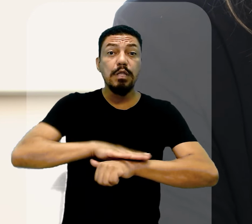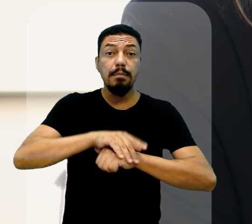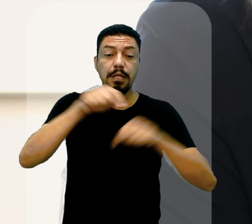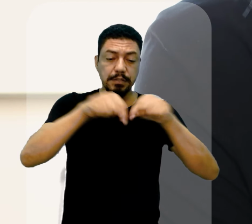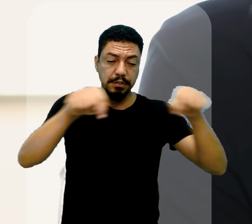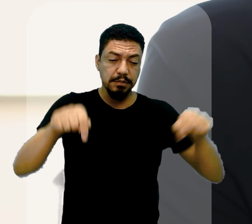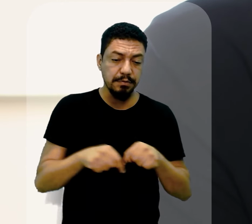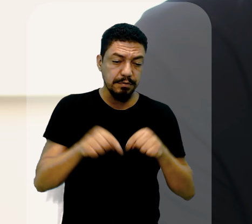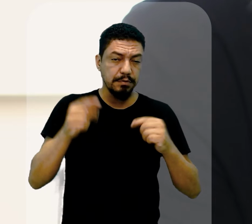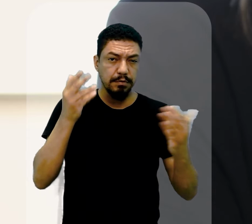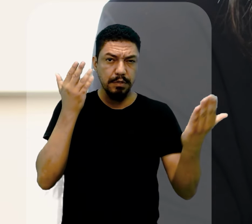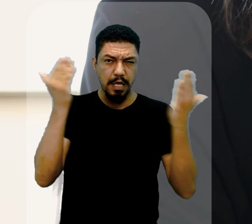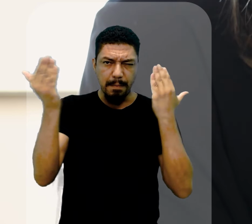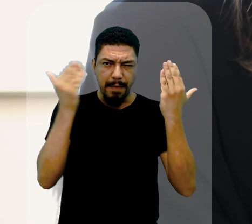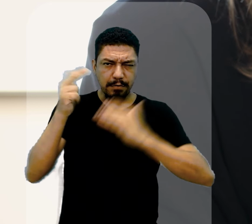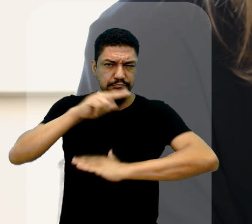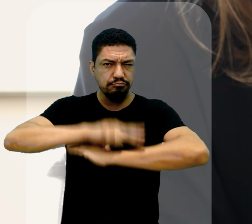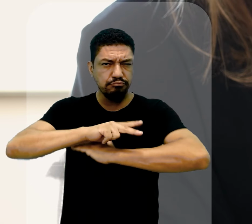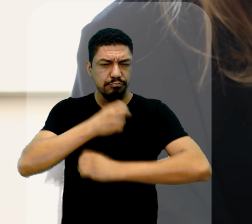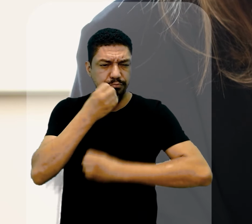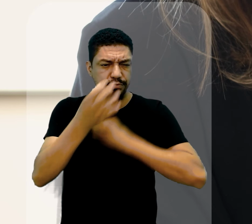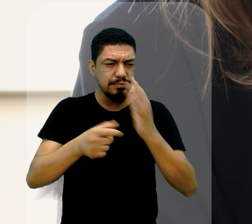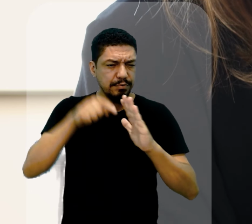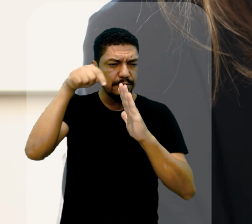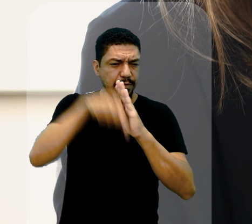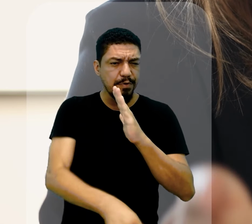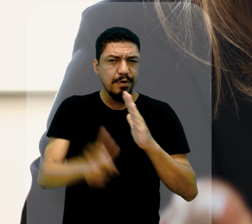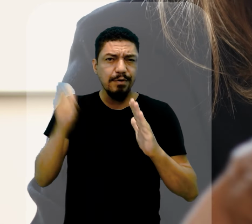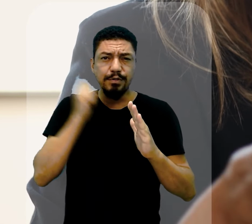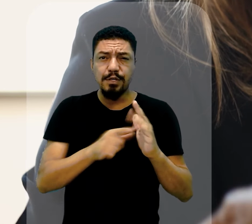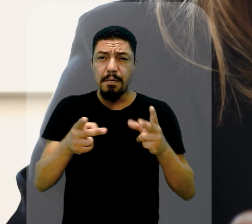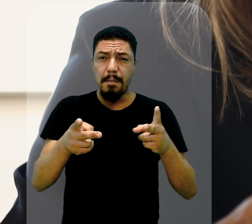se debruçar para aquele momento,